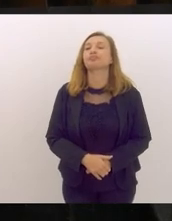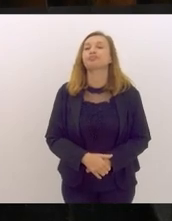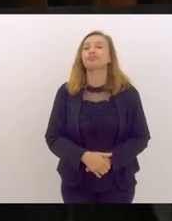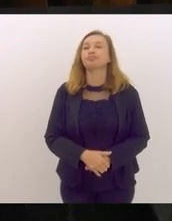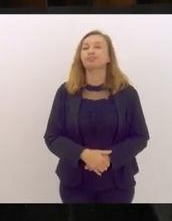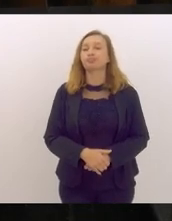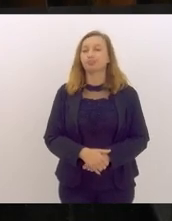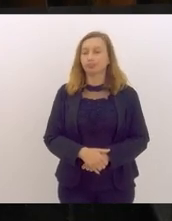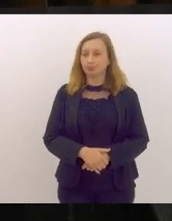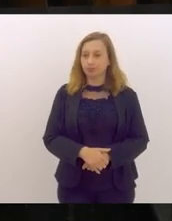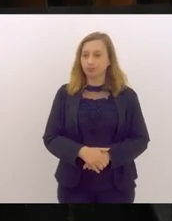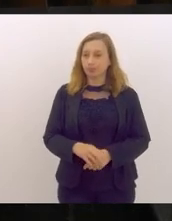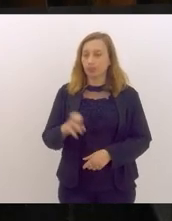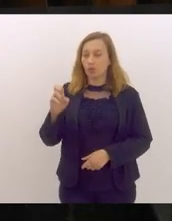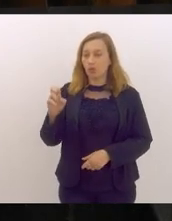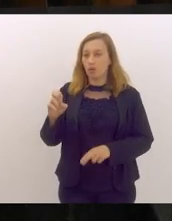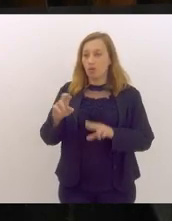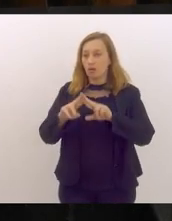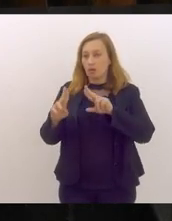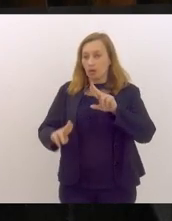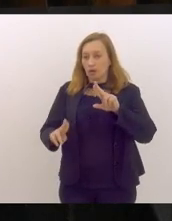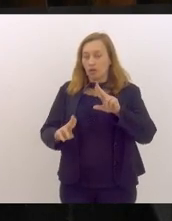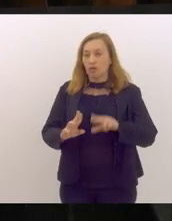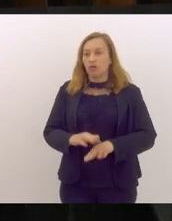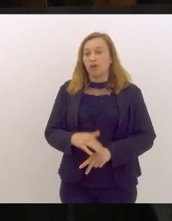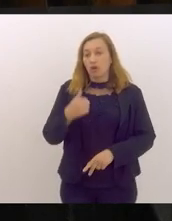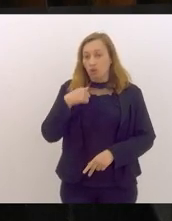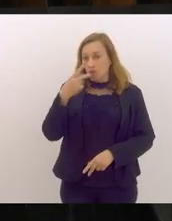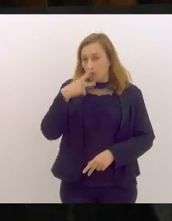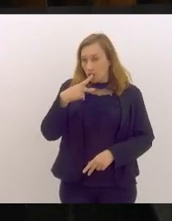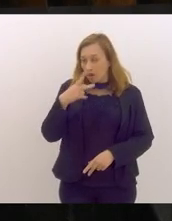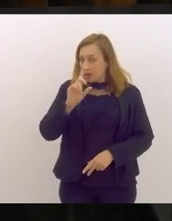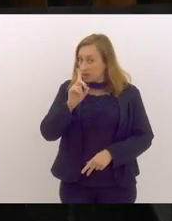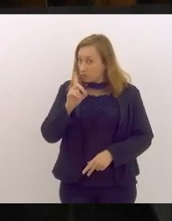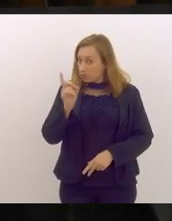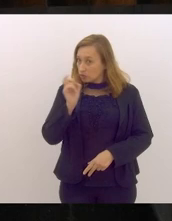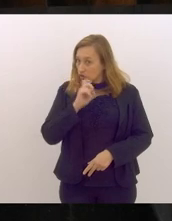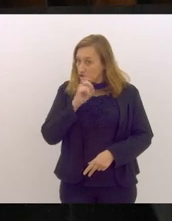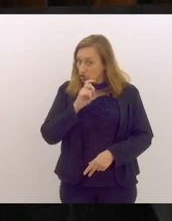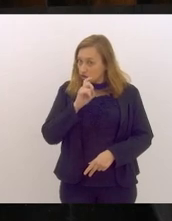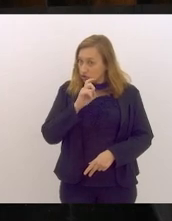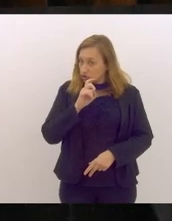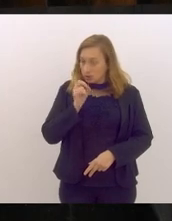acordou com a UERJ. Eu vou contar para não mentir aqui, ó.